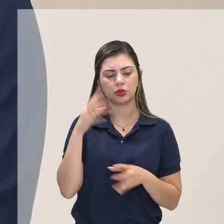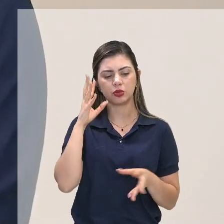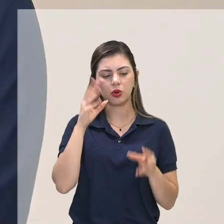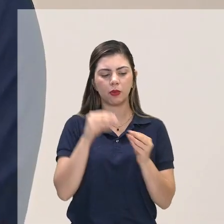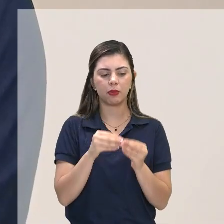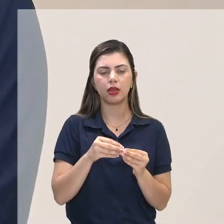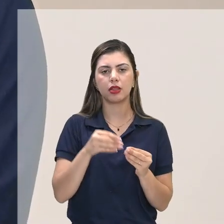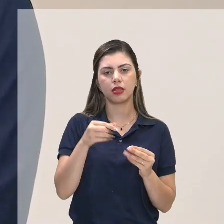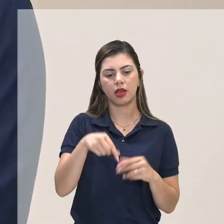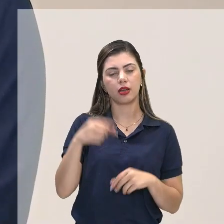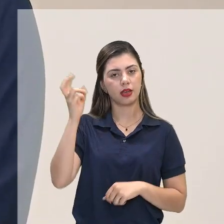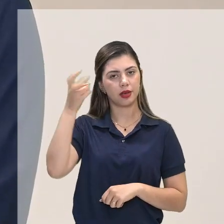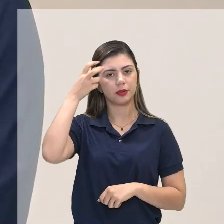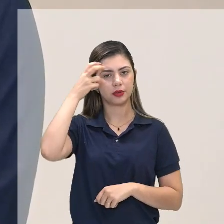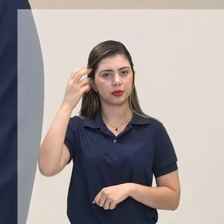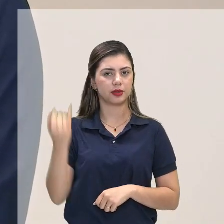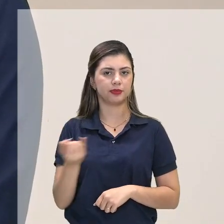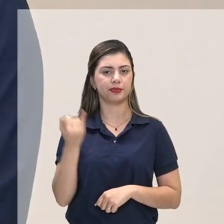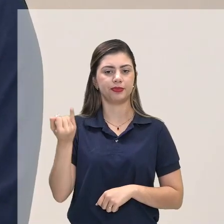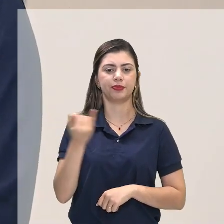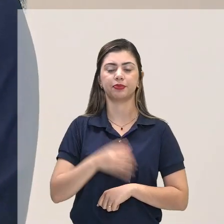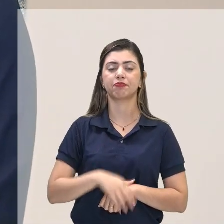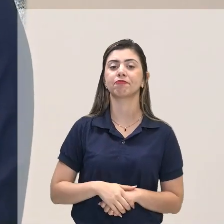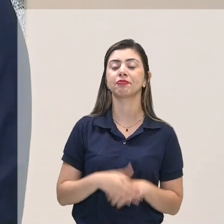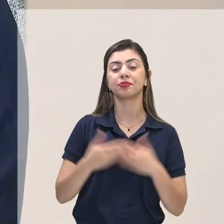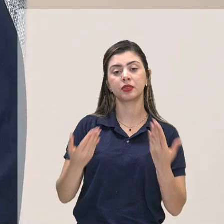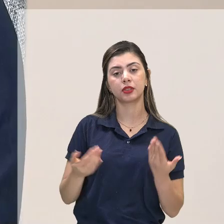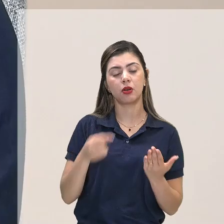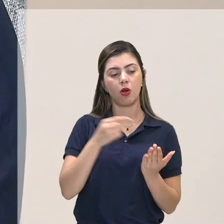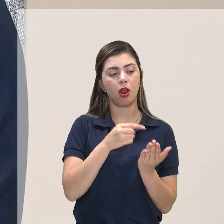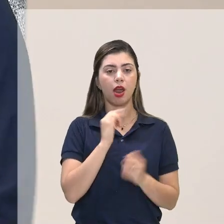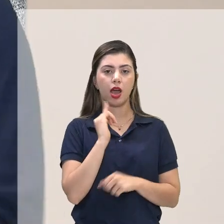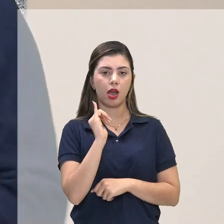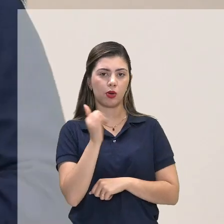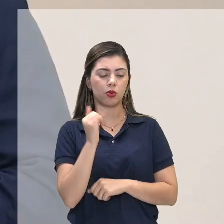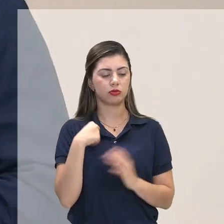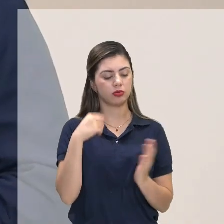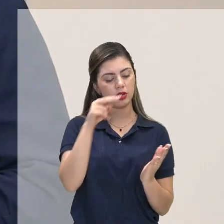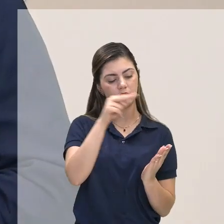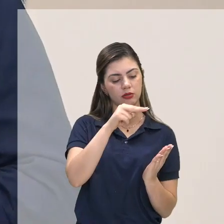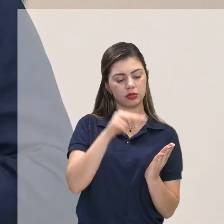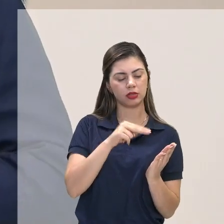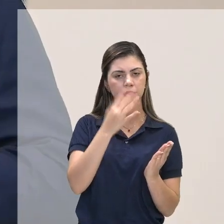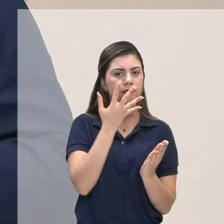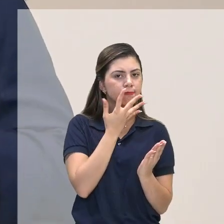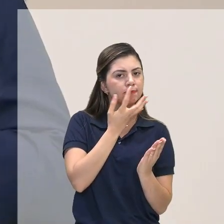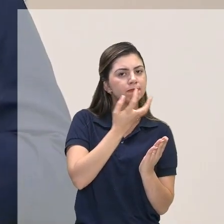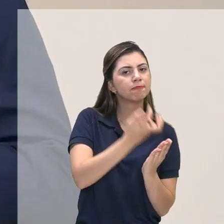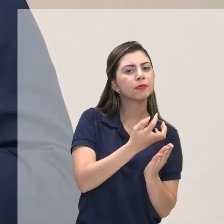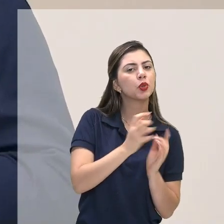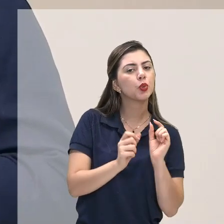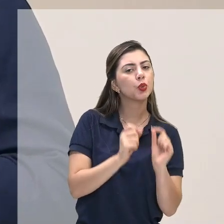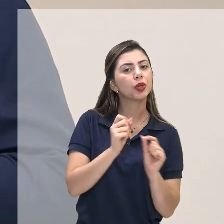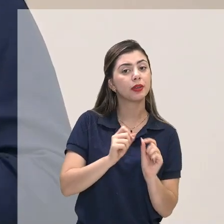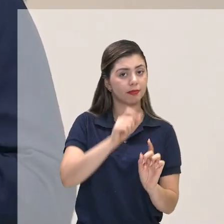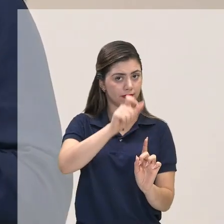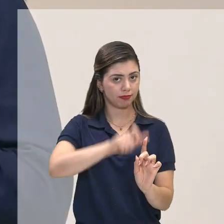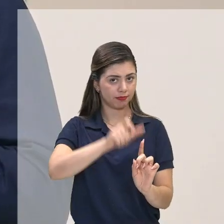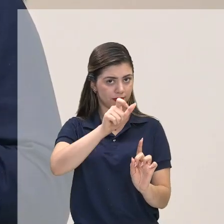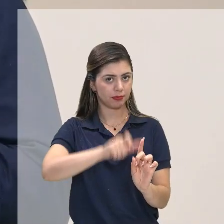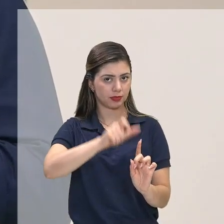fundamental. E aí, quando eu li o conto, professora Daniele, me chamou a atenção o fato da